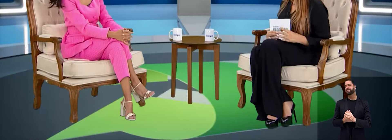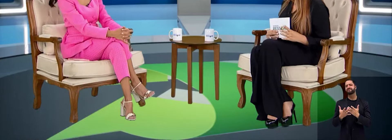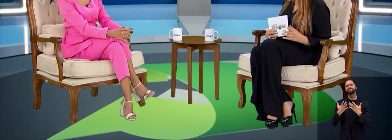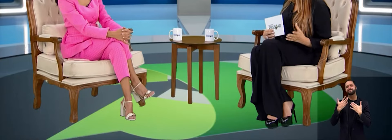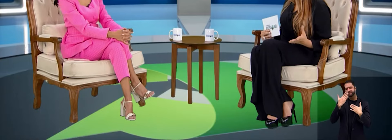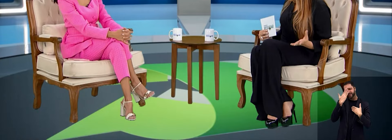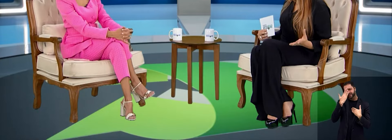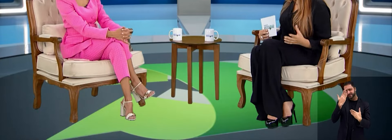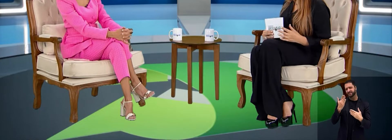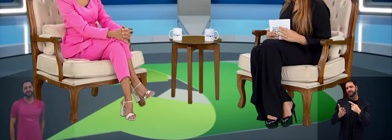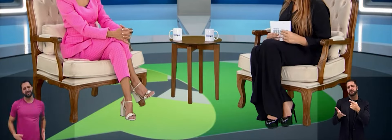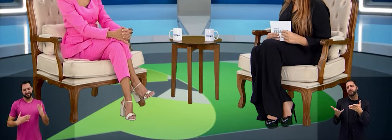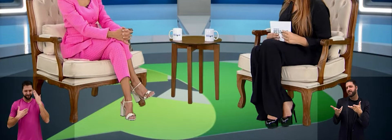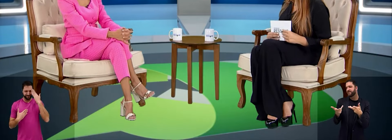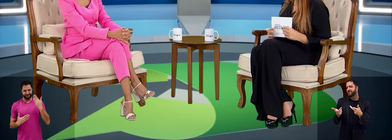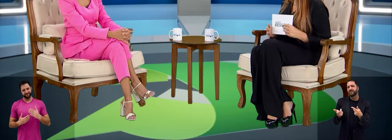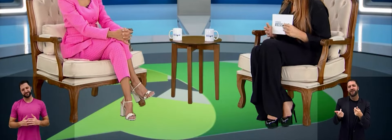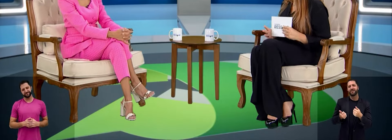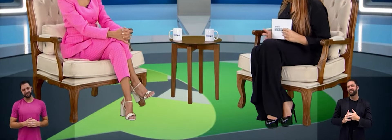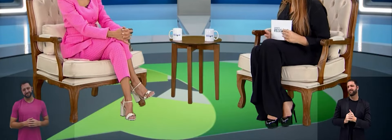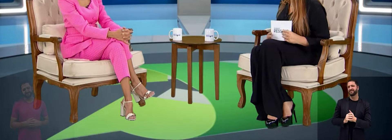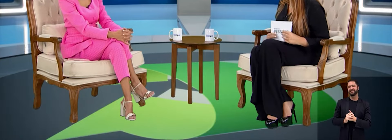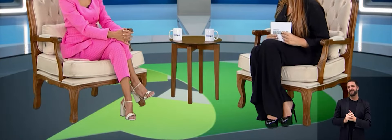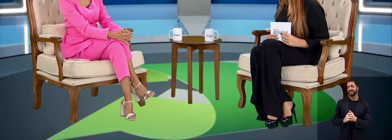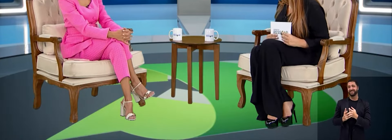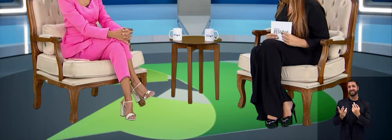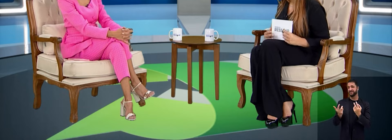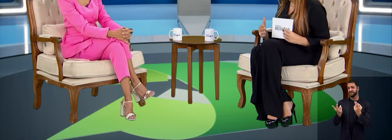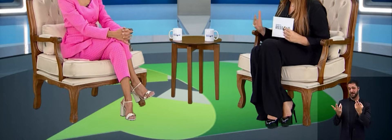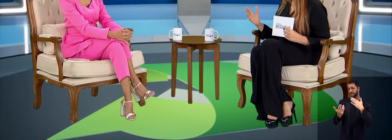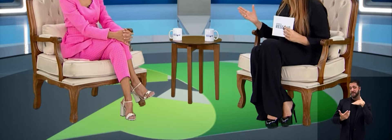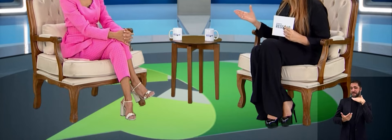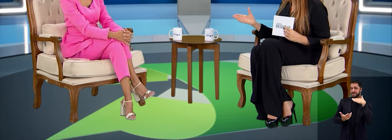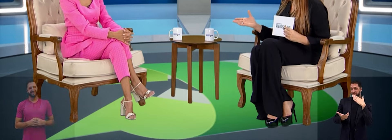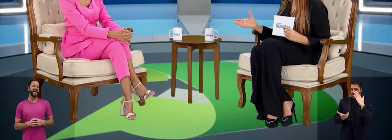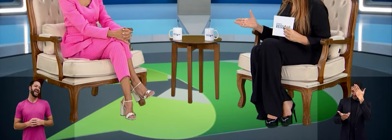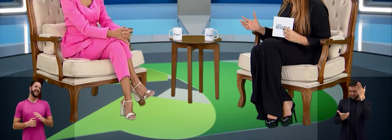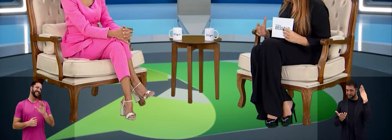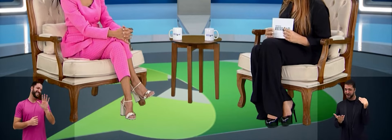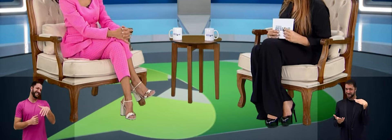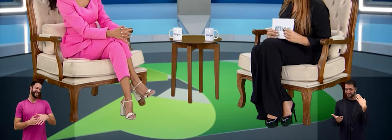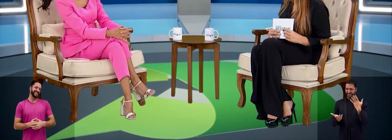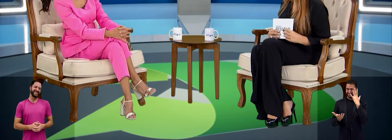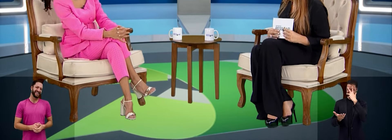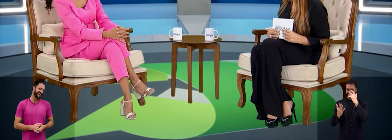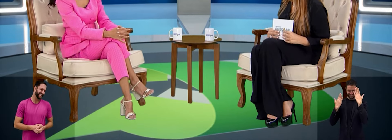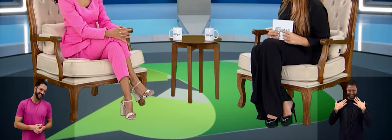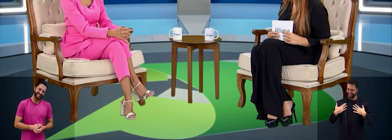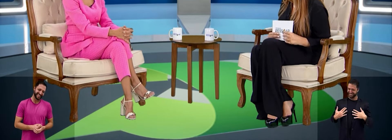Querida, eu só tenho a te agradecer, obrigada. Maravilhosa como sempre, Barbie total, linda.